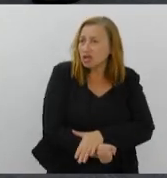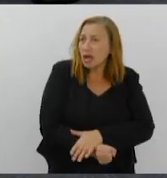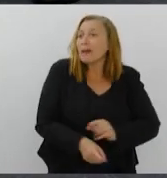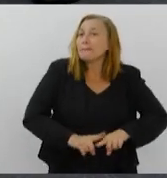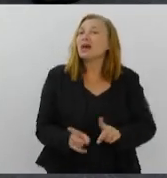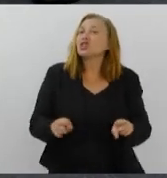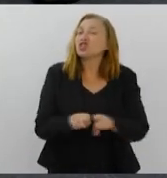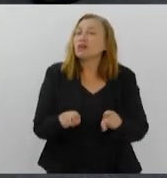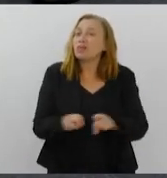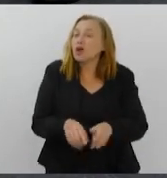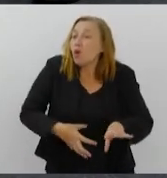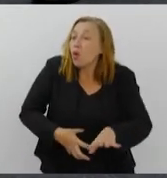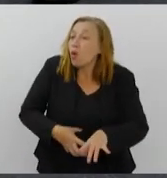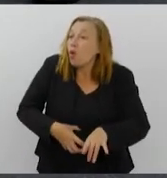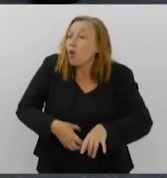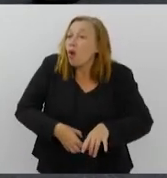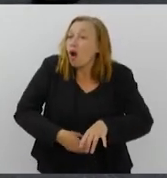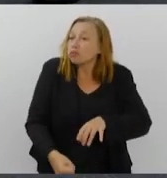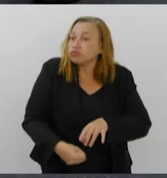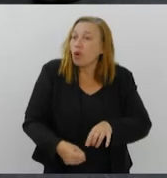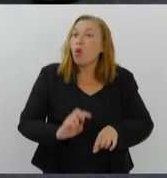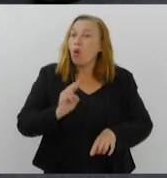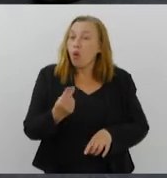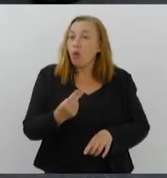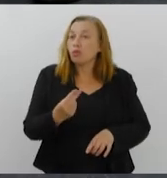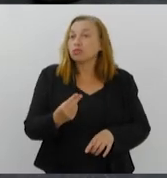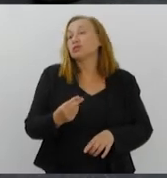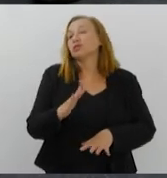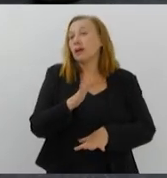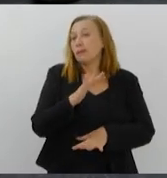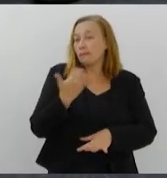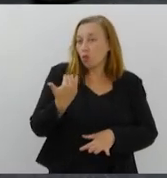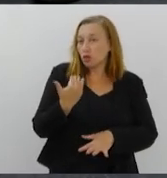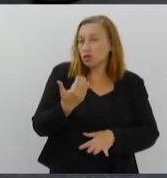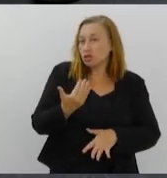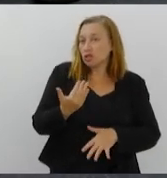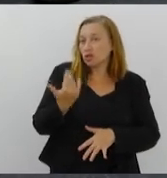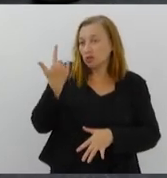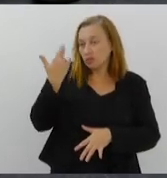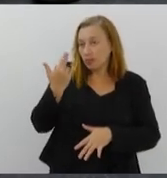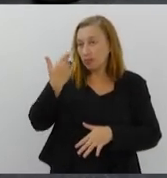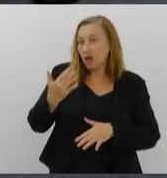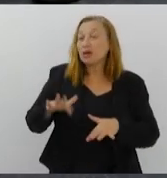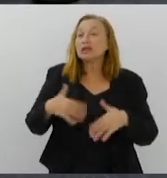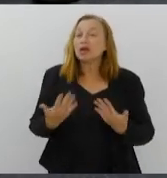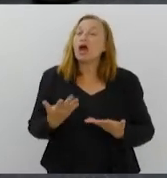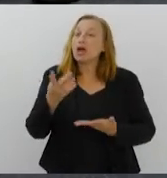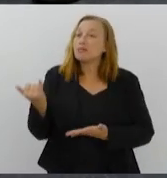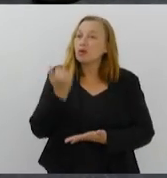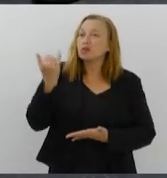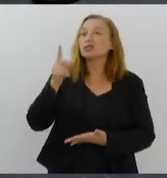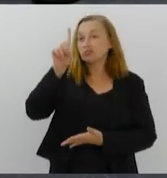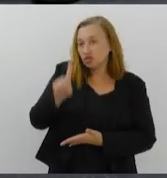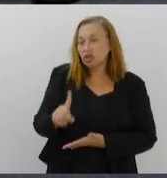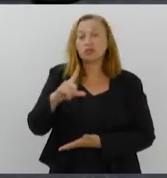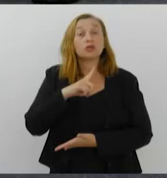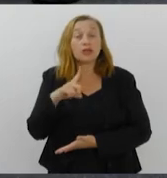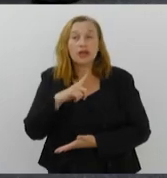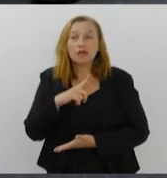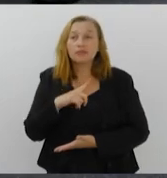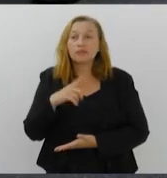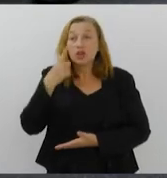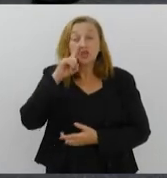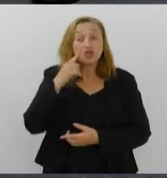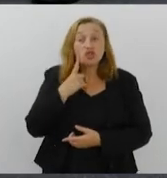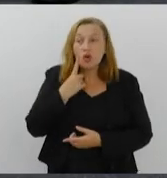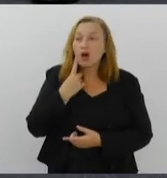do abortamento ou da morte perinatal. É importante que essas mulheres tenham o seu direito de chorar